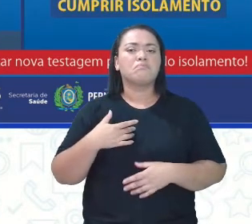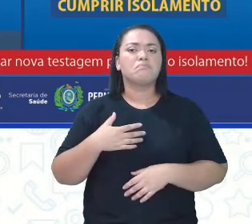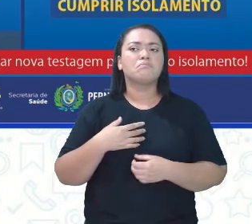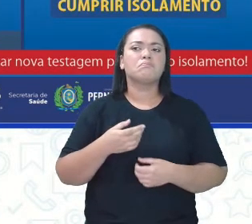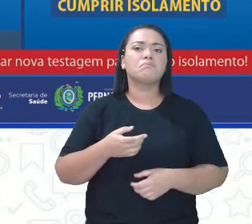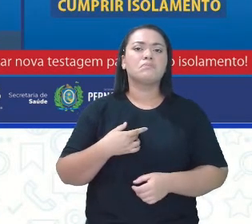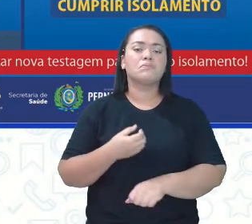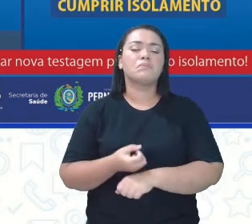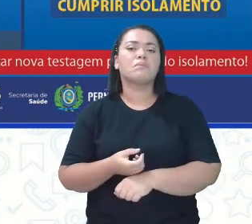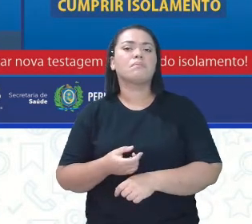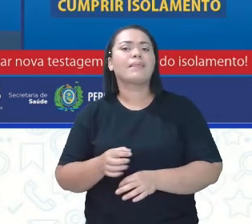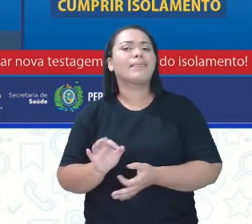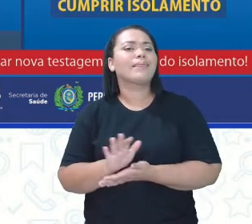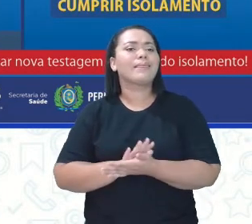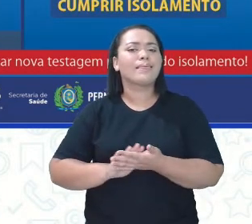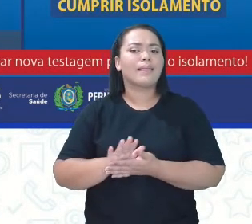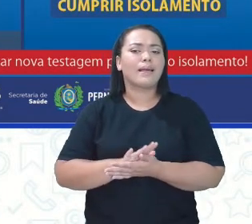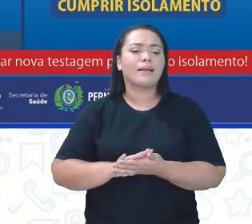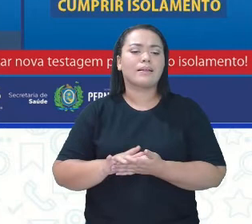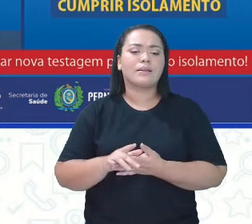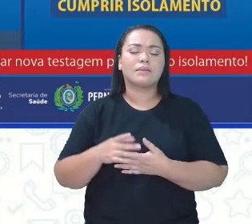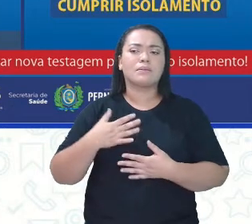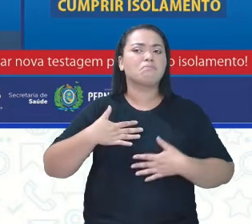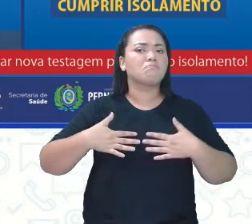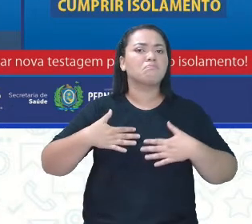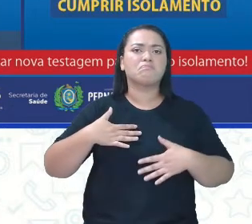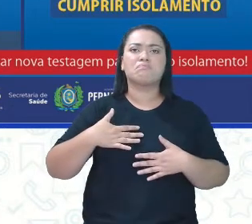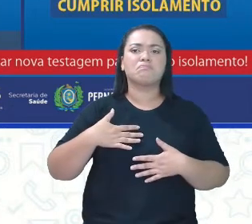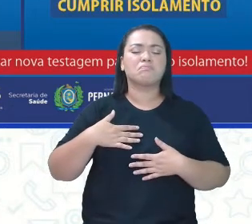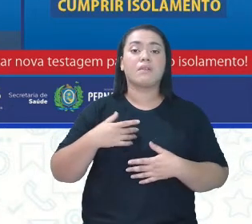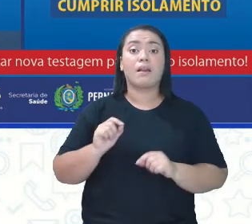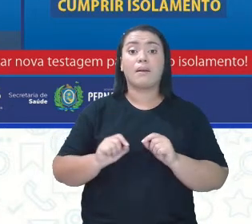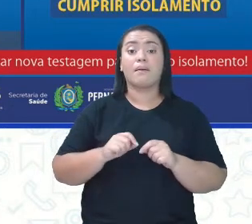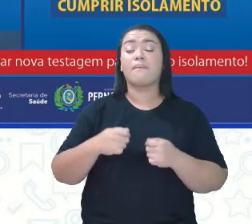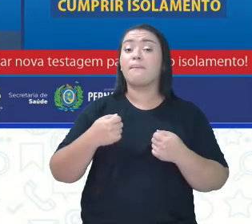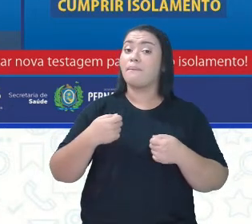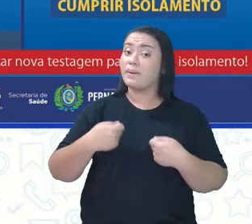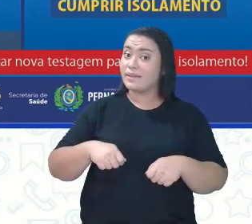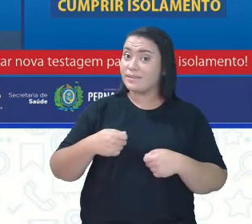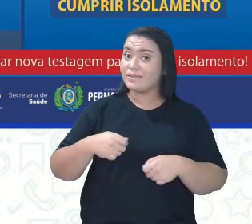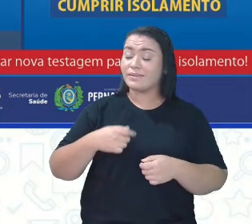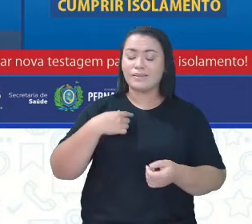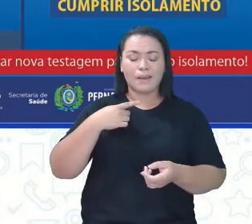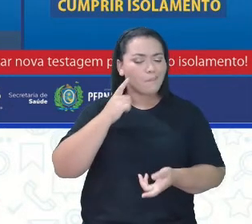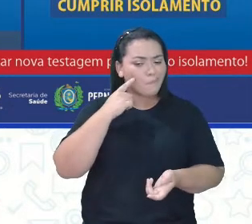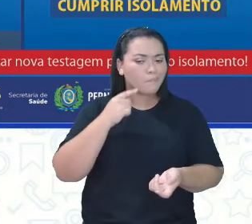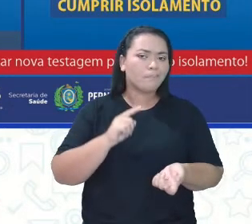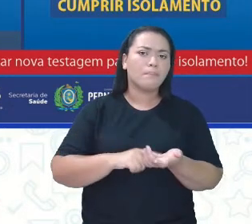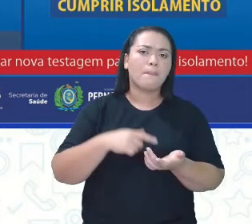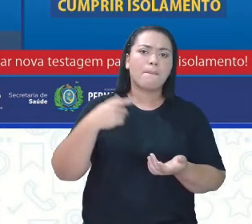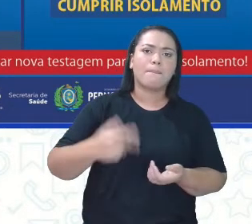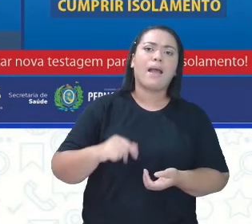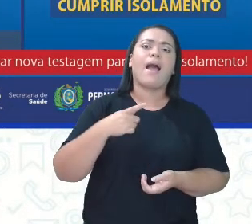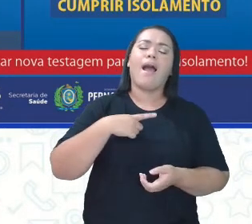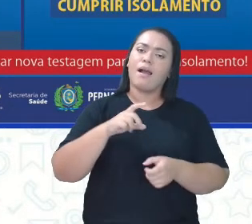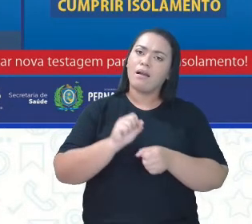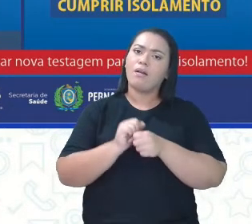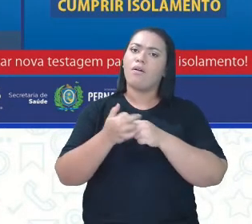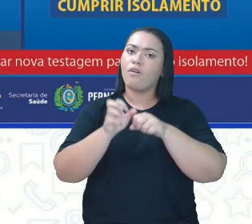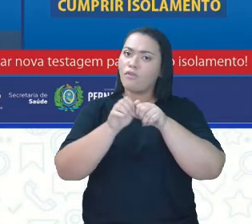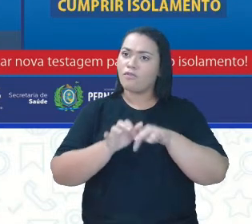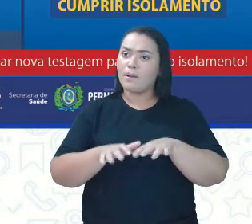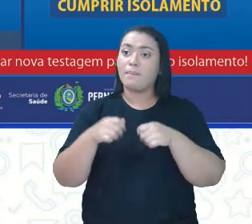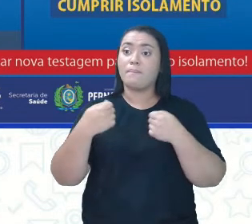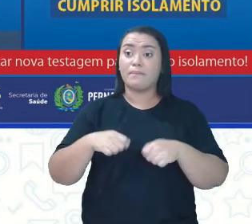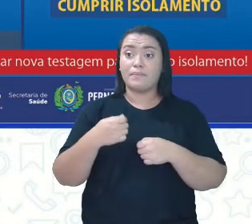que testaram positivo. Então, existe aí a questão do cuidado. Vai ter que ficar, né, 7 dias, mais um